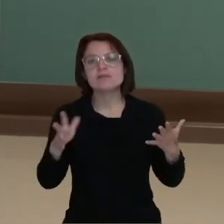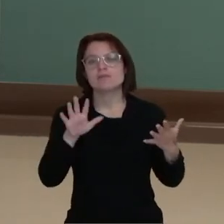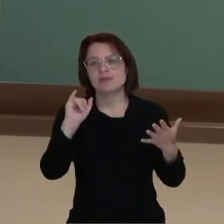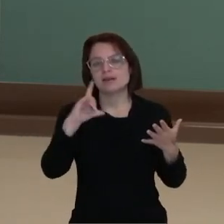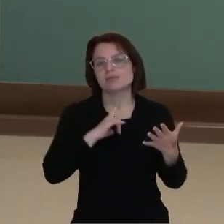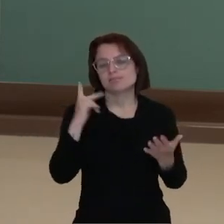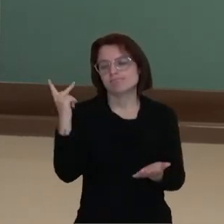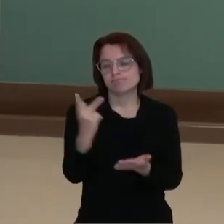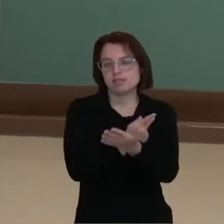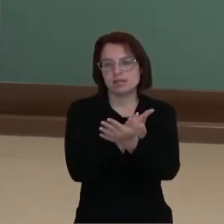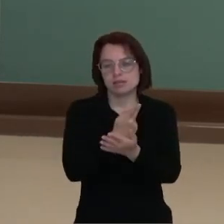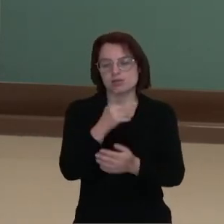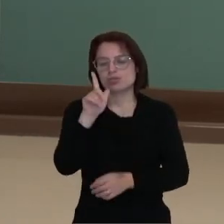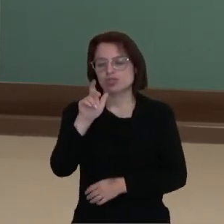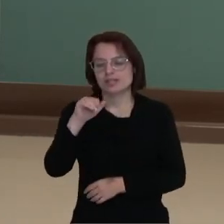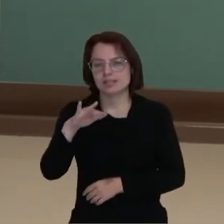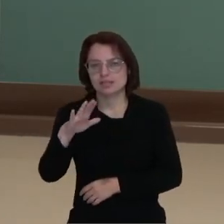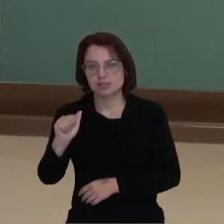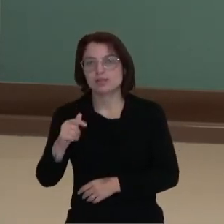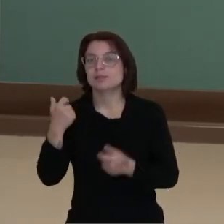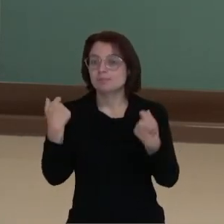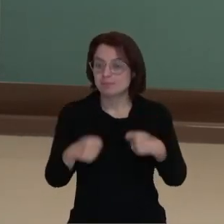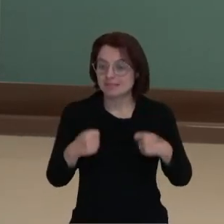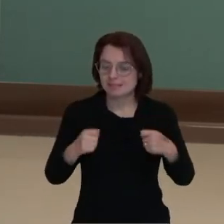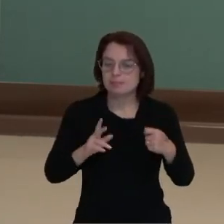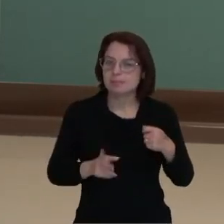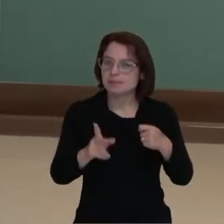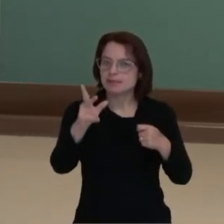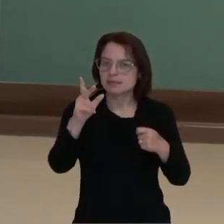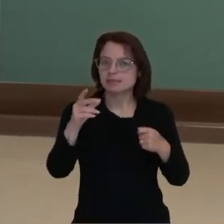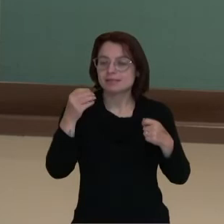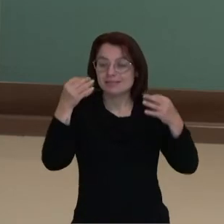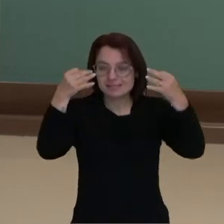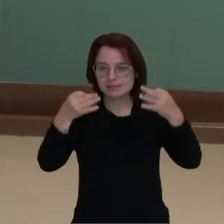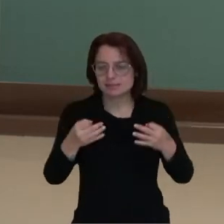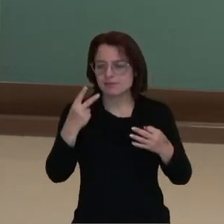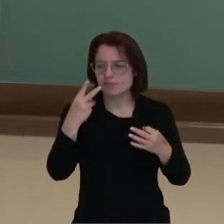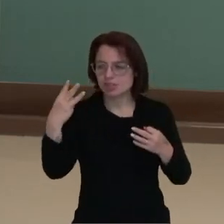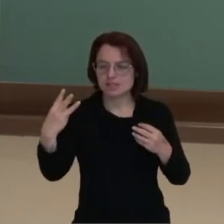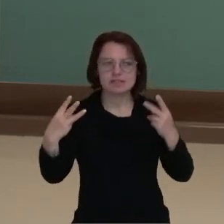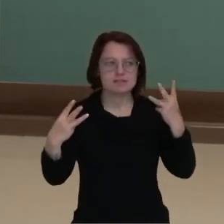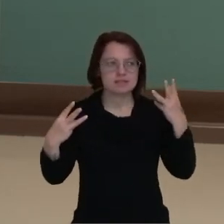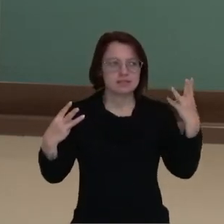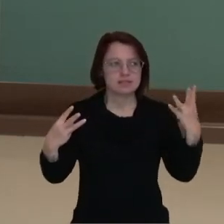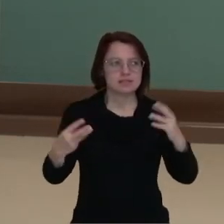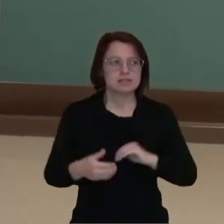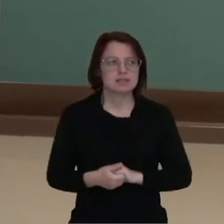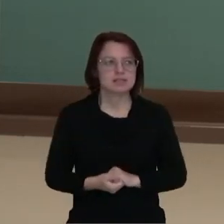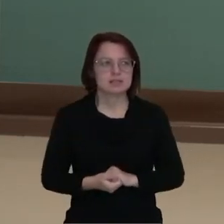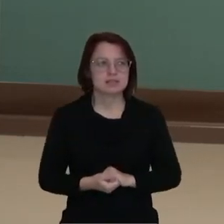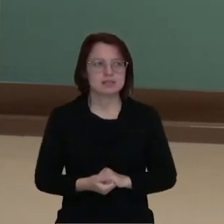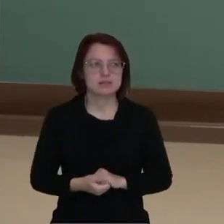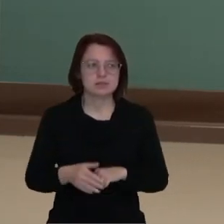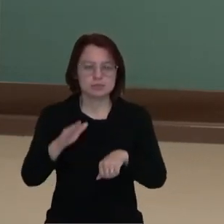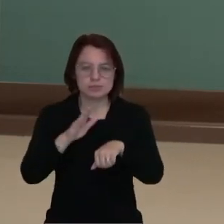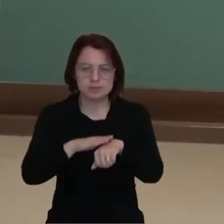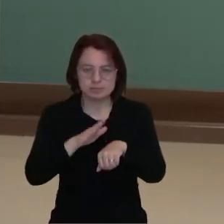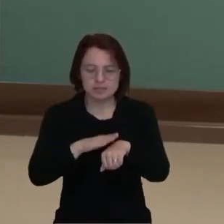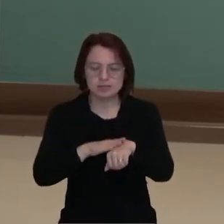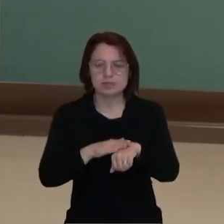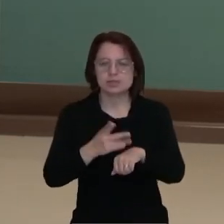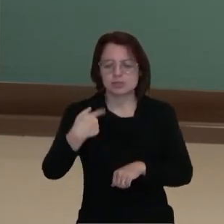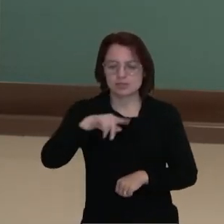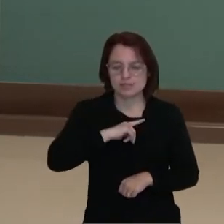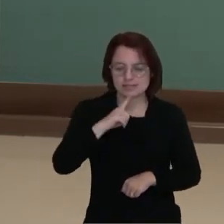alteração genética. Então, é importante que se mantenha o número de cromossomos de cada espécie. Então, quando eu tenho lá